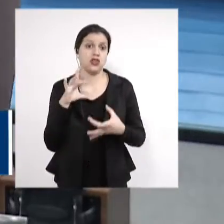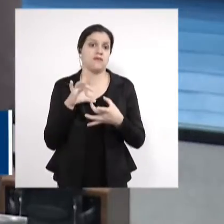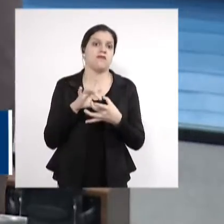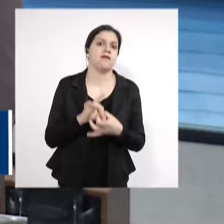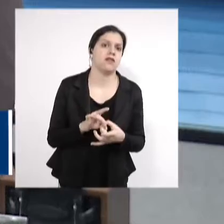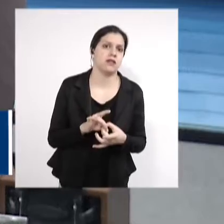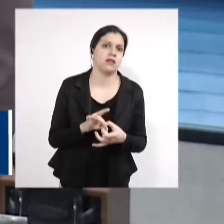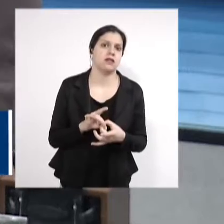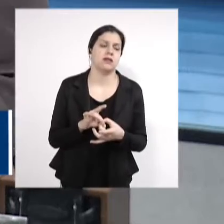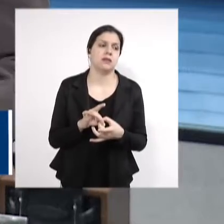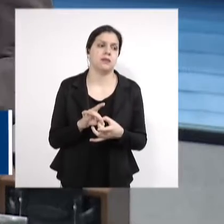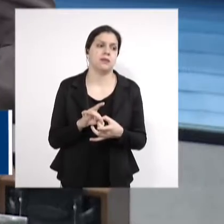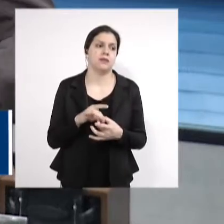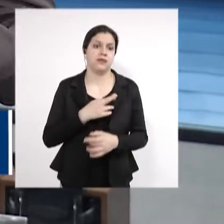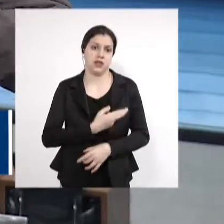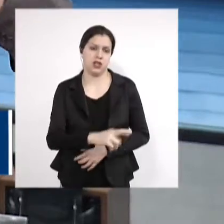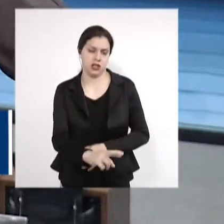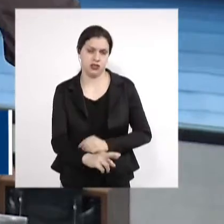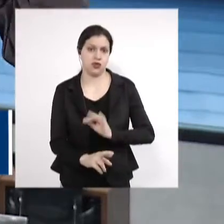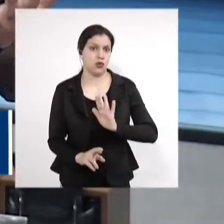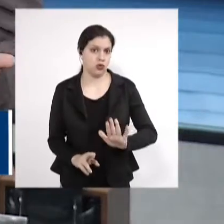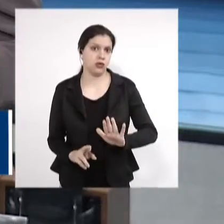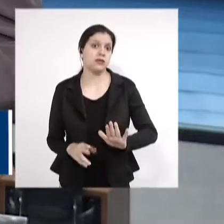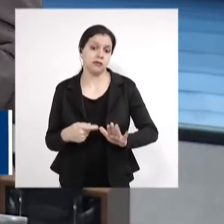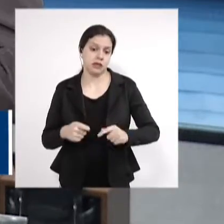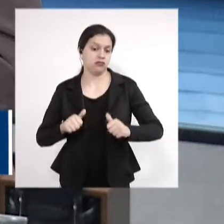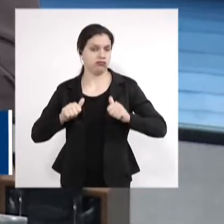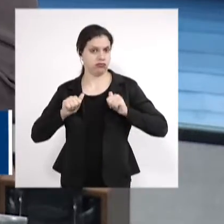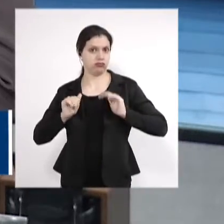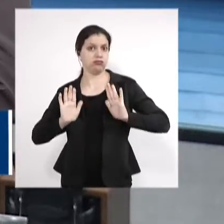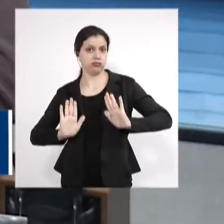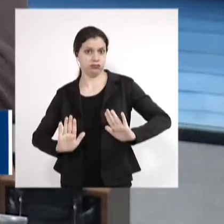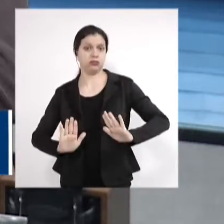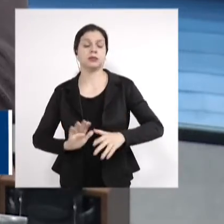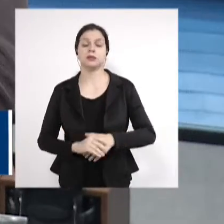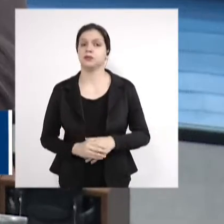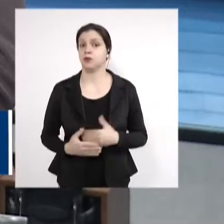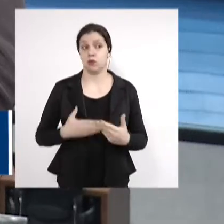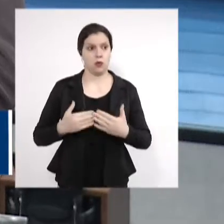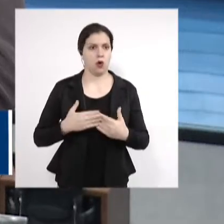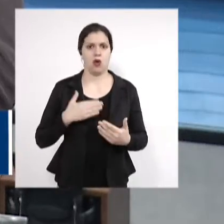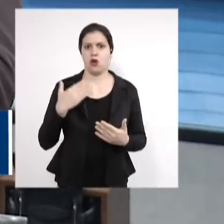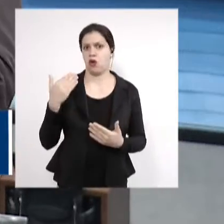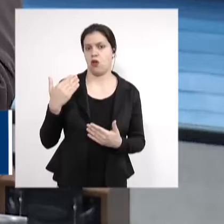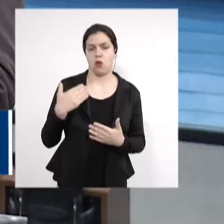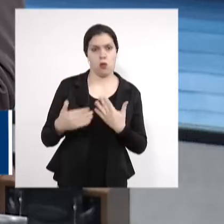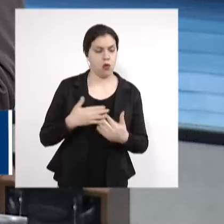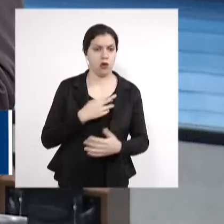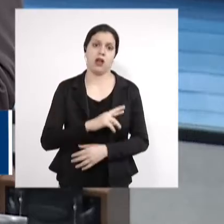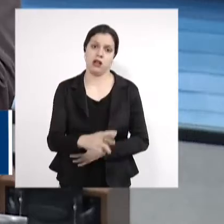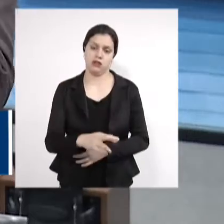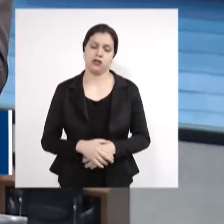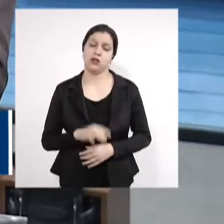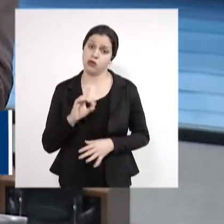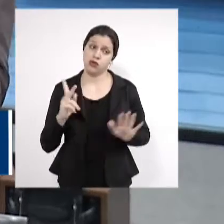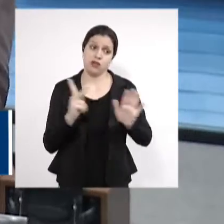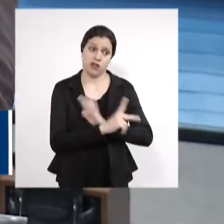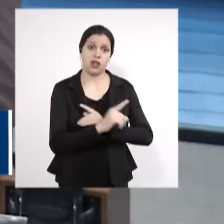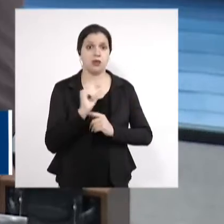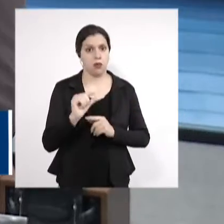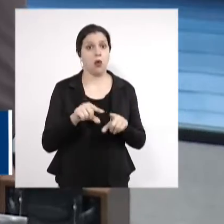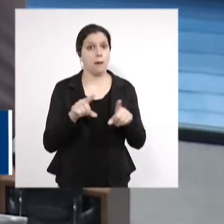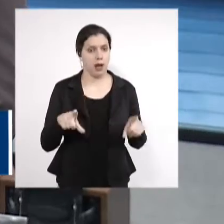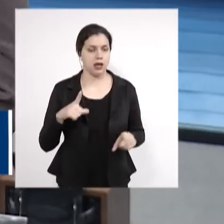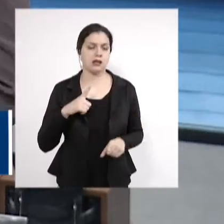a prática religiosa, independente de qual ela seja. Então, fica vetado só esse trechinho. O dia